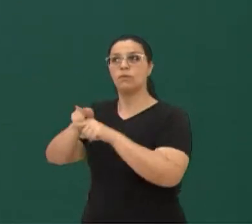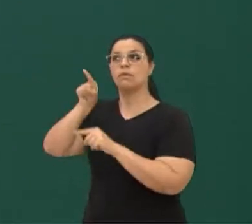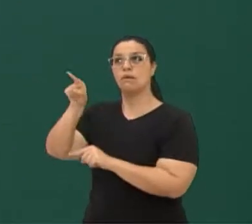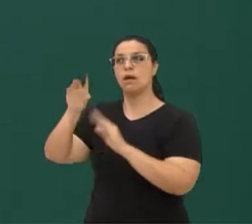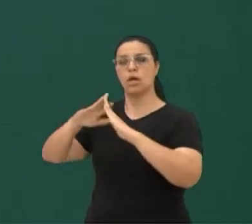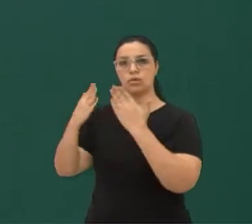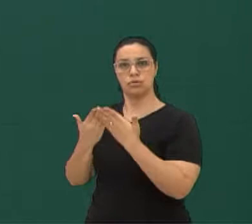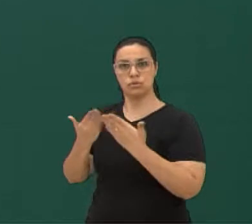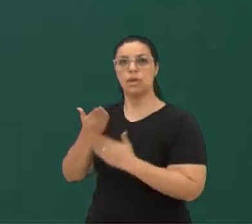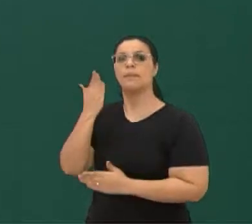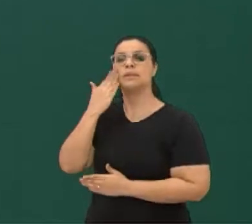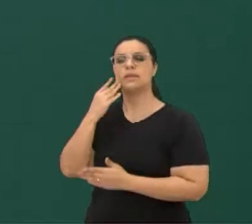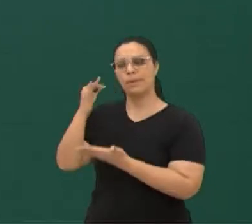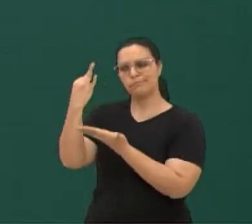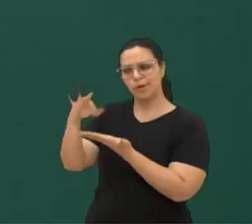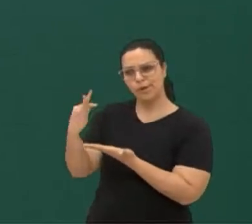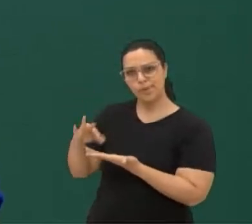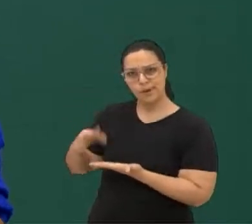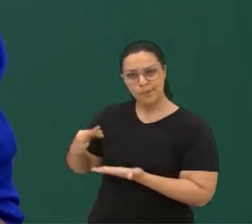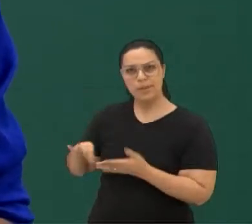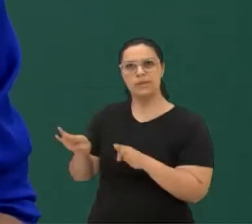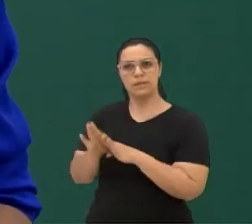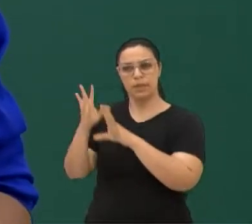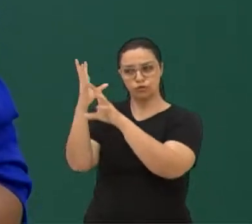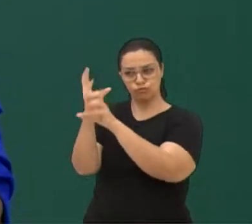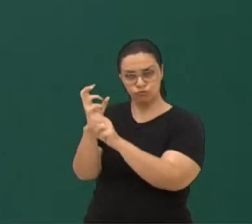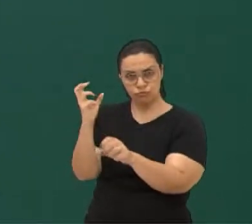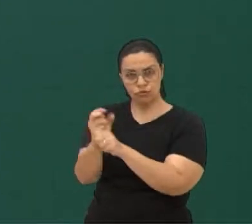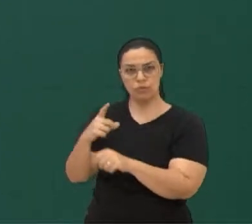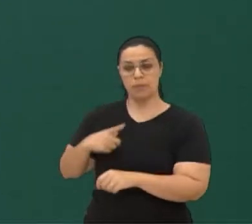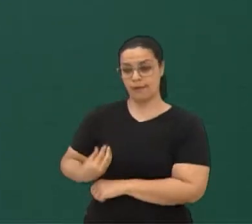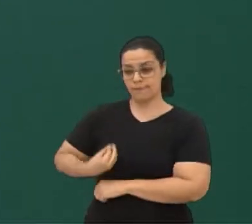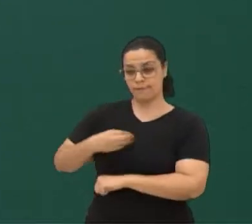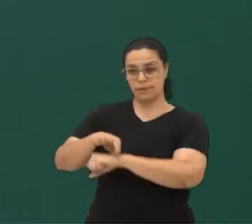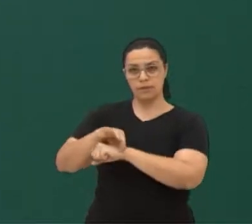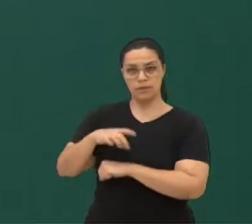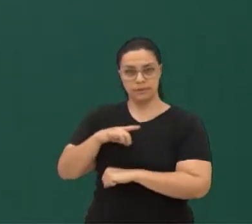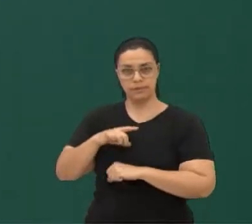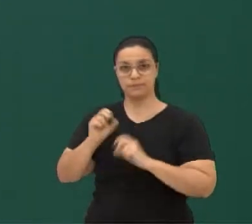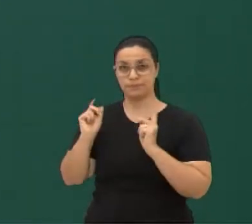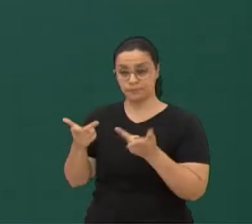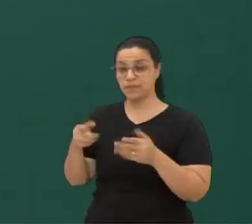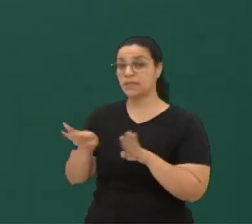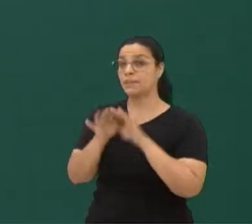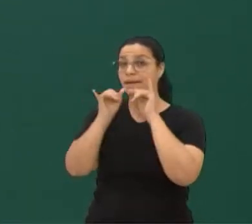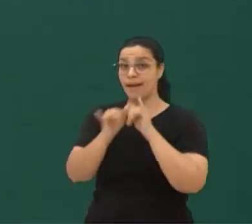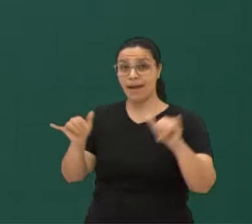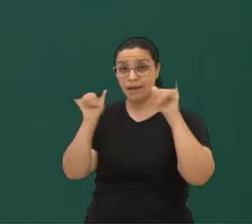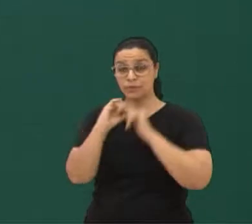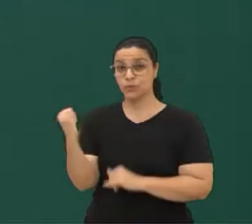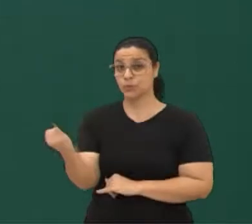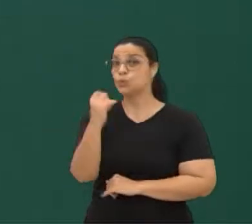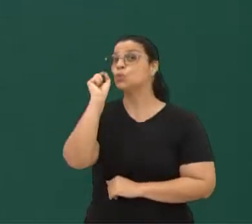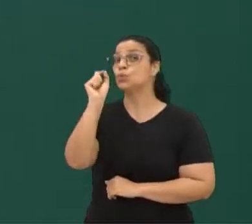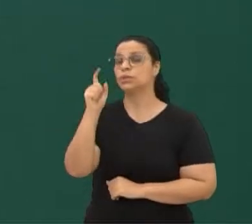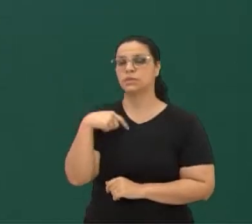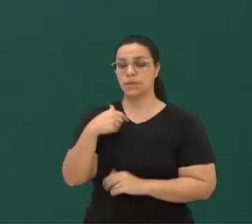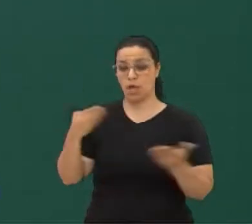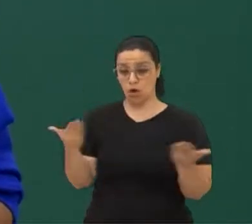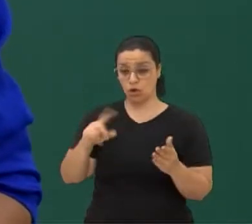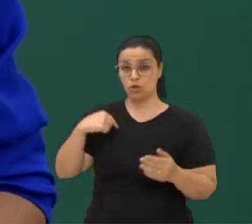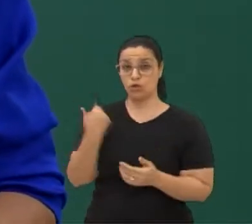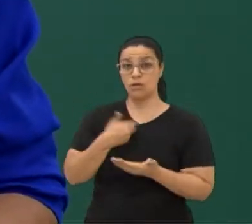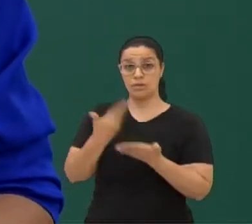que os professores possam corrigir computar as suas nós e suas presenças tá bom outro recado importante também pessoal